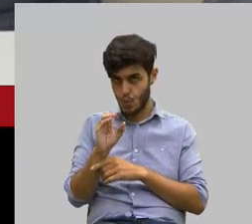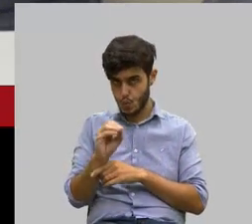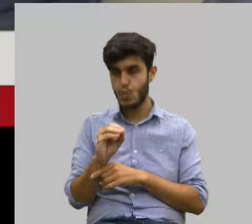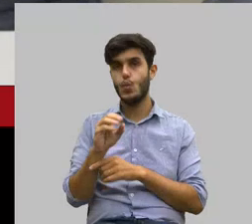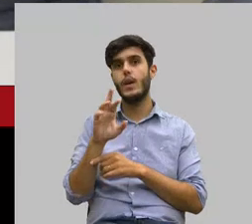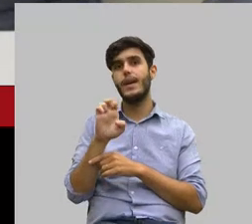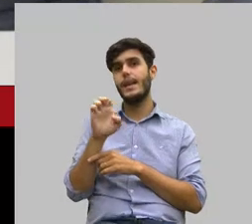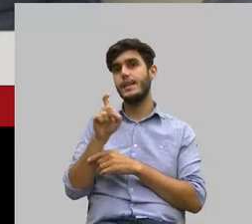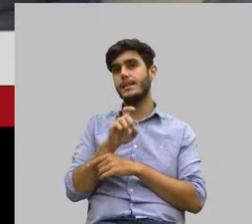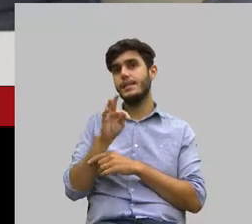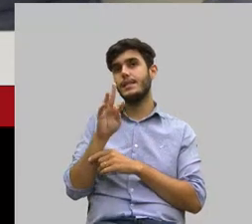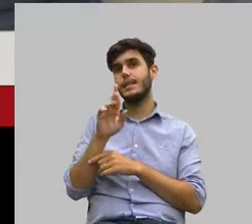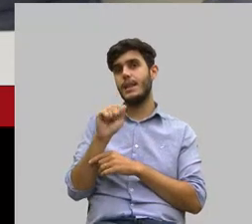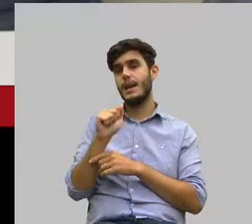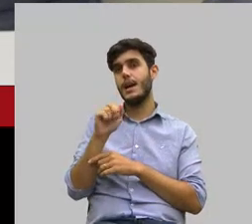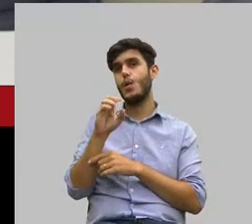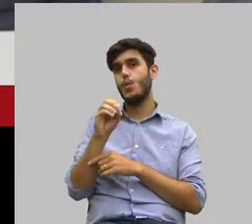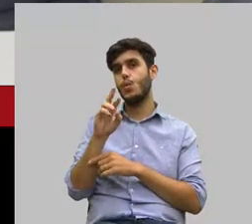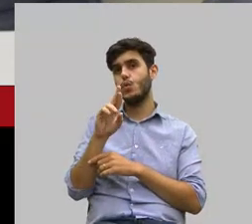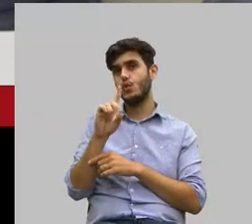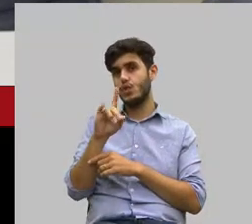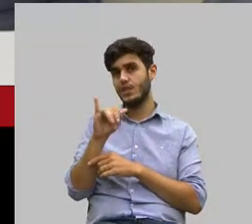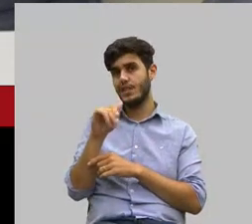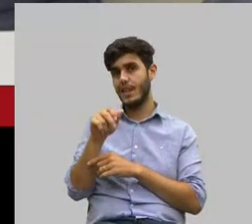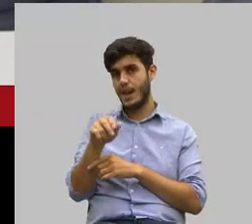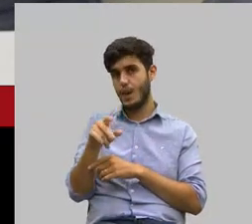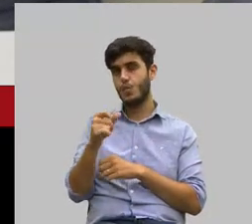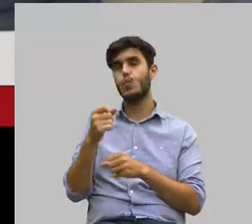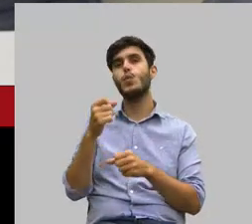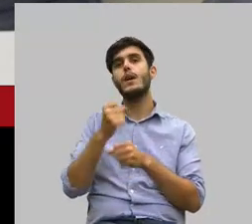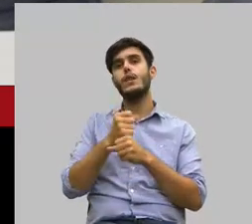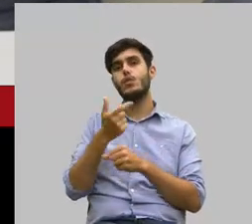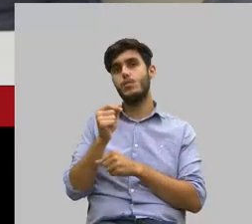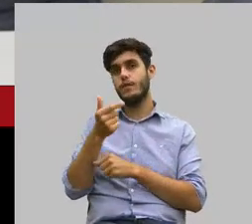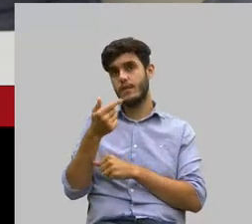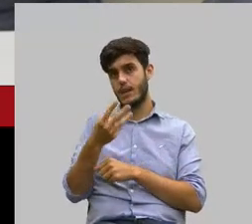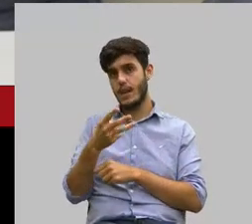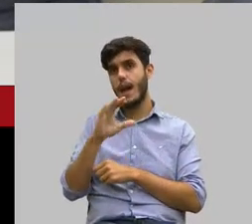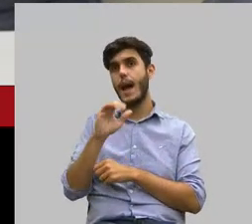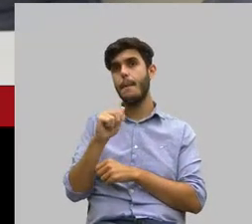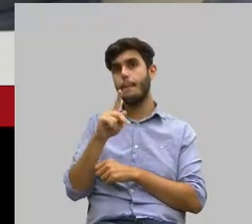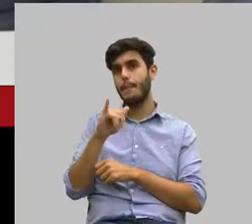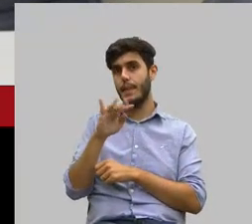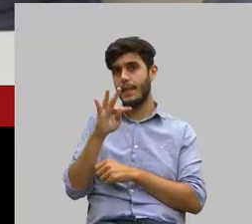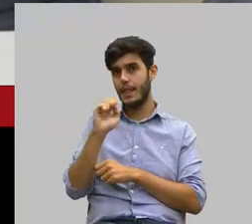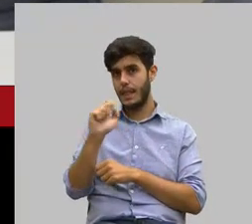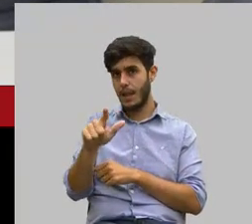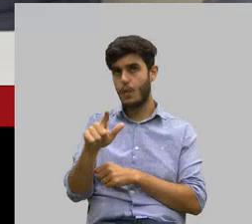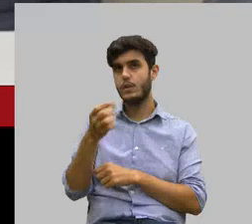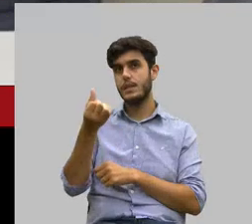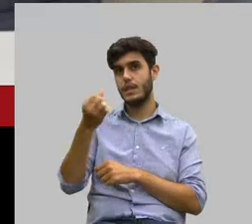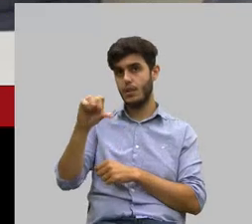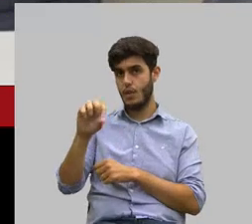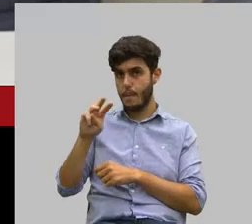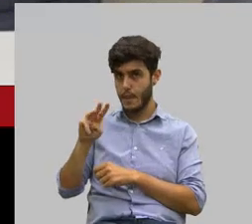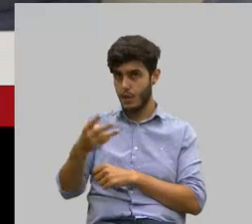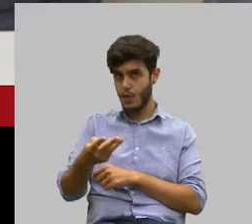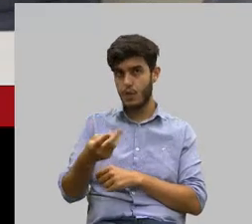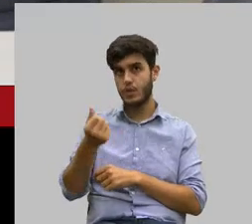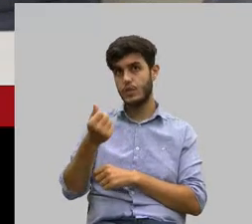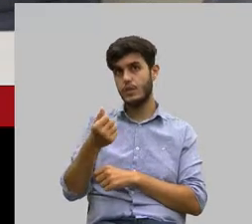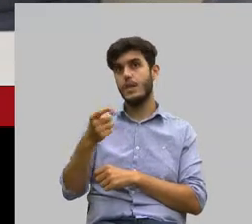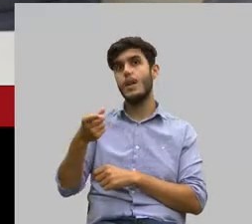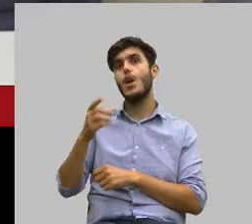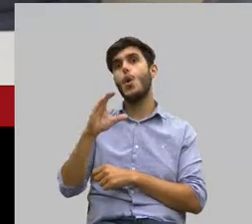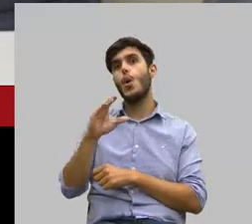em 2023 nós tivemos de Capital mais de R 69 milhões deais e de custeio mais de R